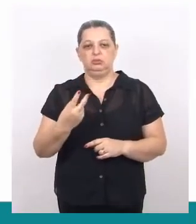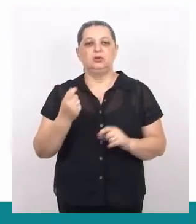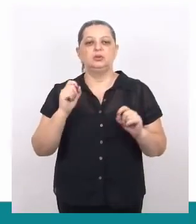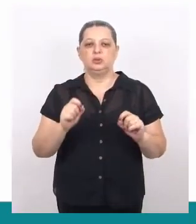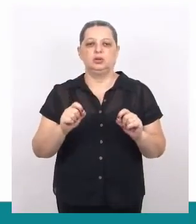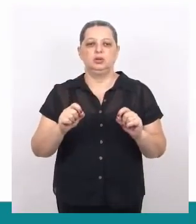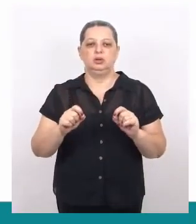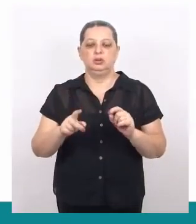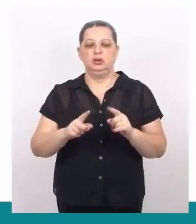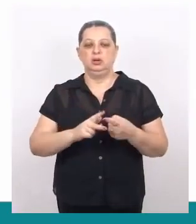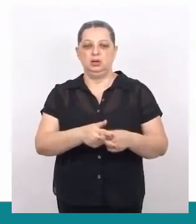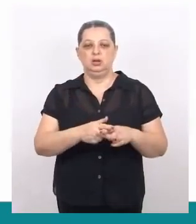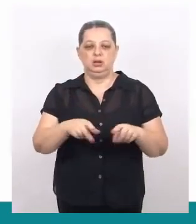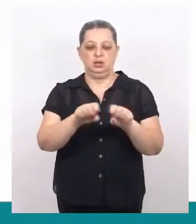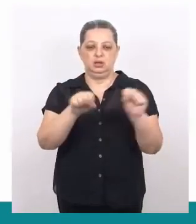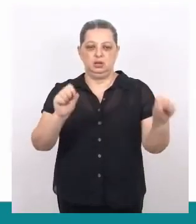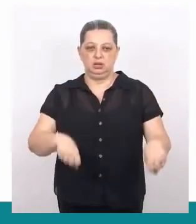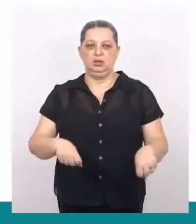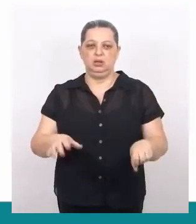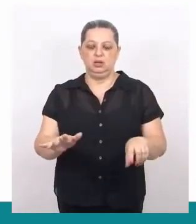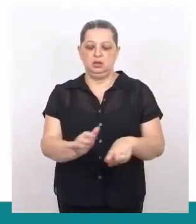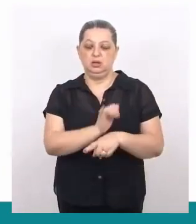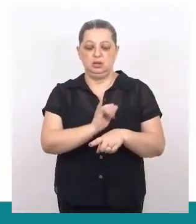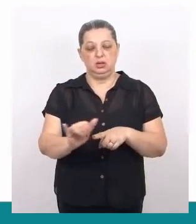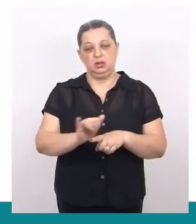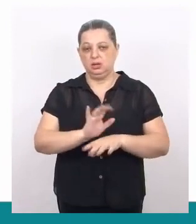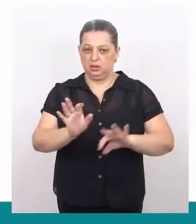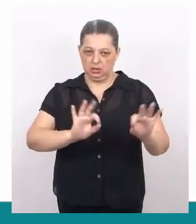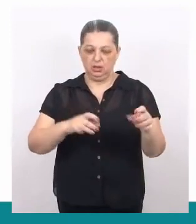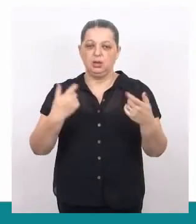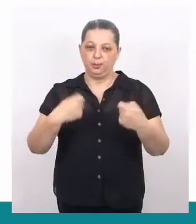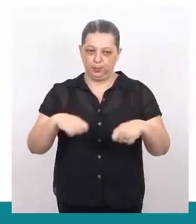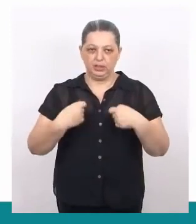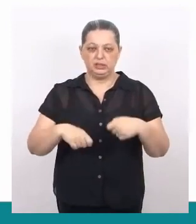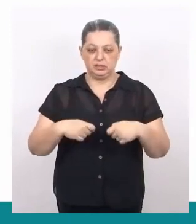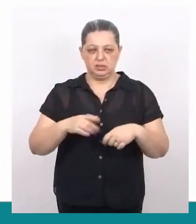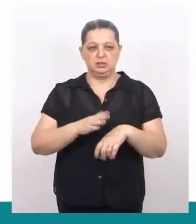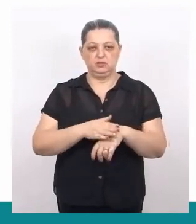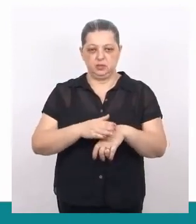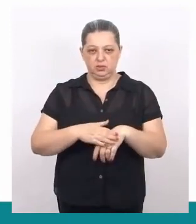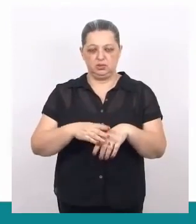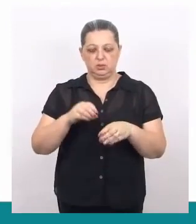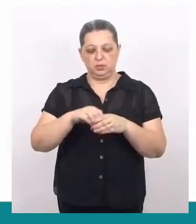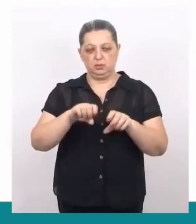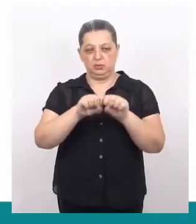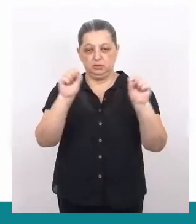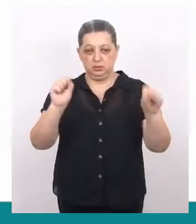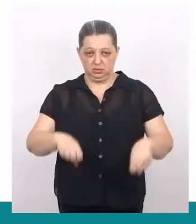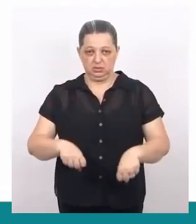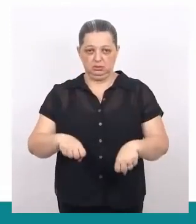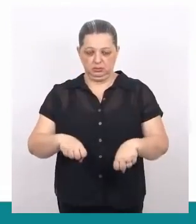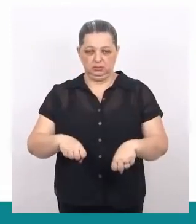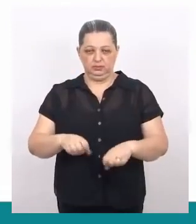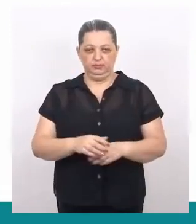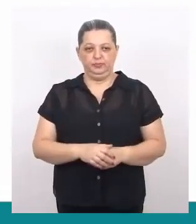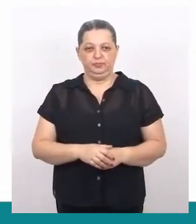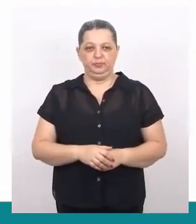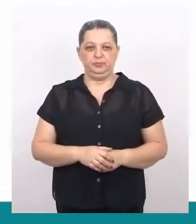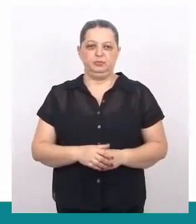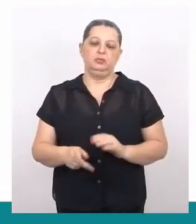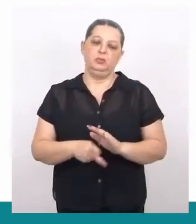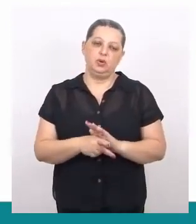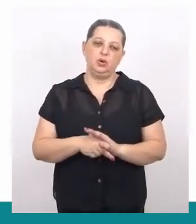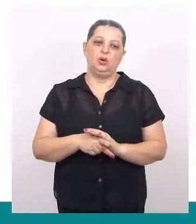vai fazer no dia 2 do 12? Eventuais ajustes que precisem ser realizados no sistema de atribuição online. Algum estouro de